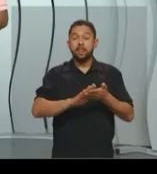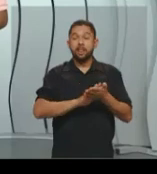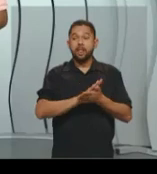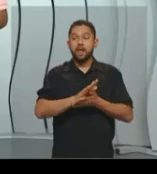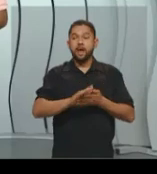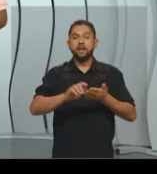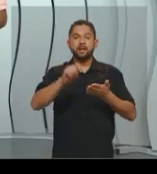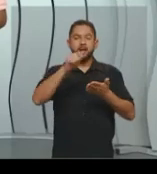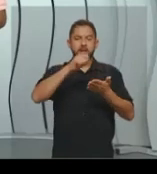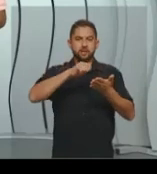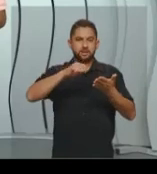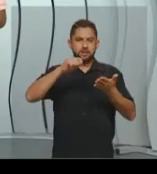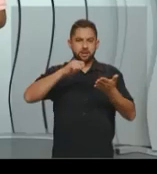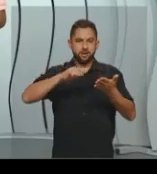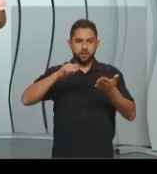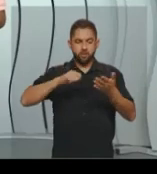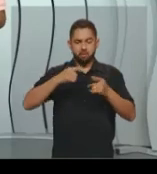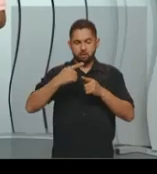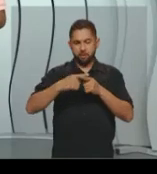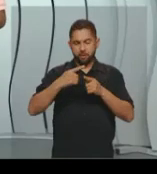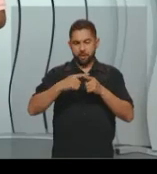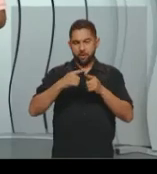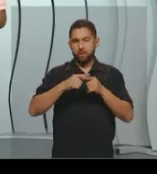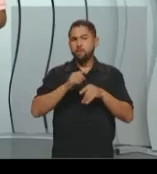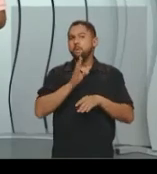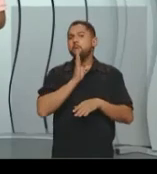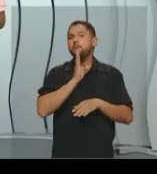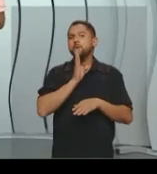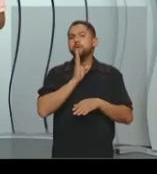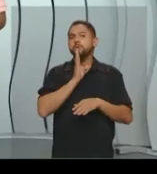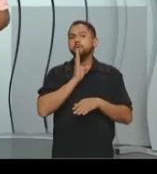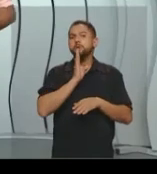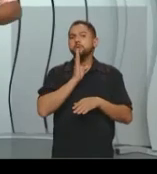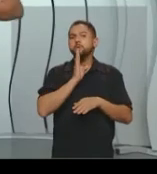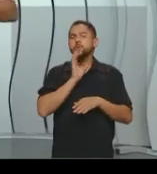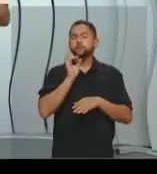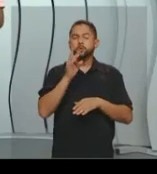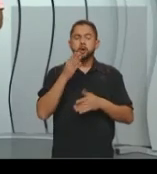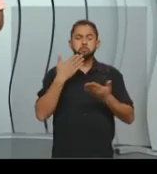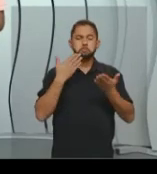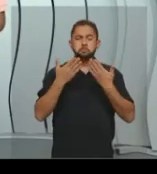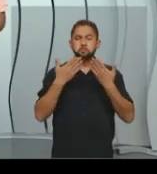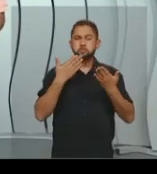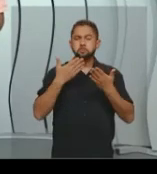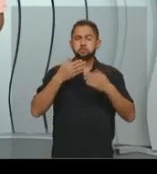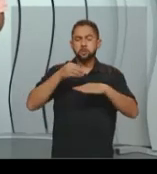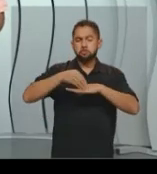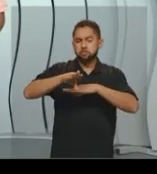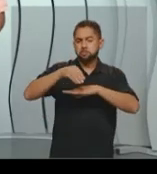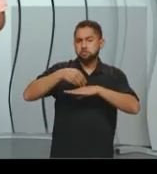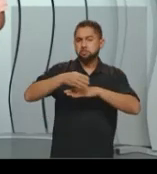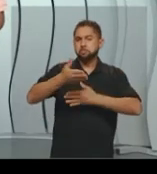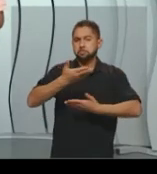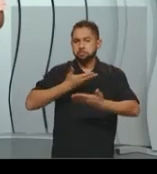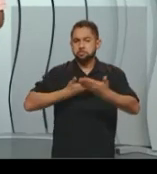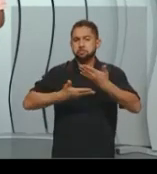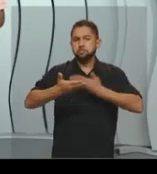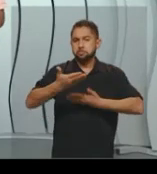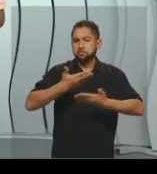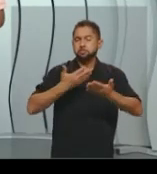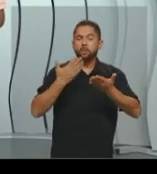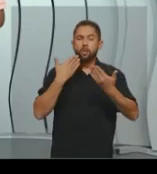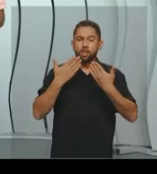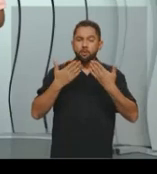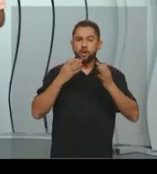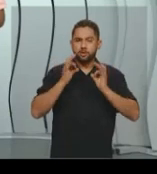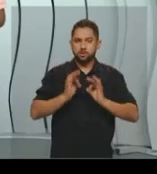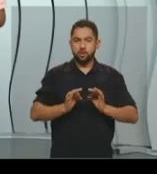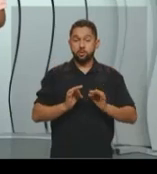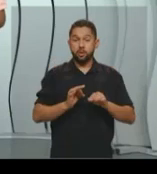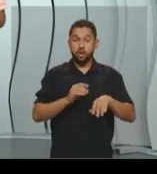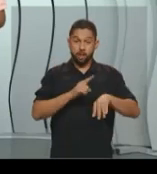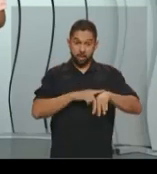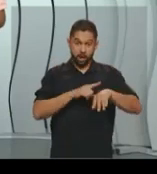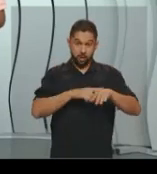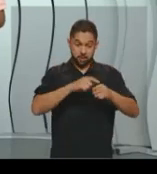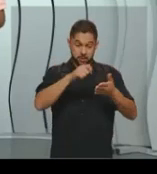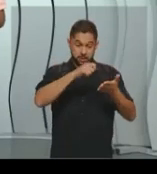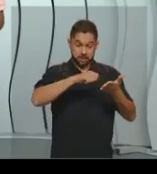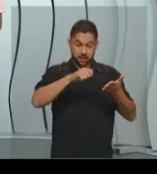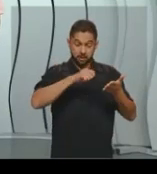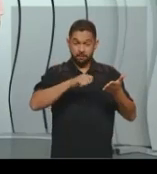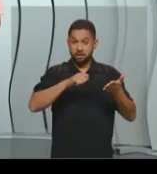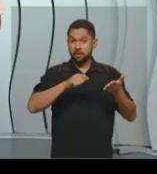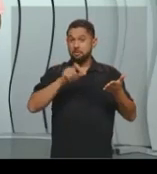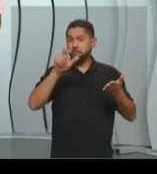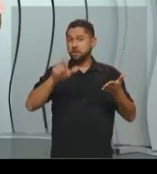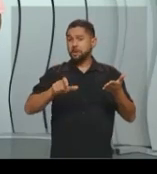ele o conhecimento se dava pela conversa, pelo diálogo, pelo debate, e a escrita deixava o ser